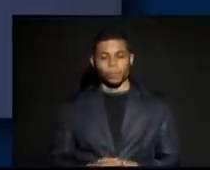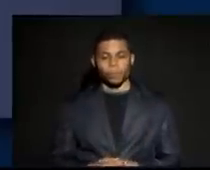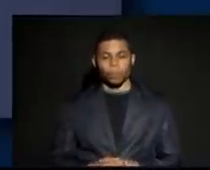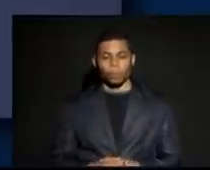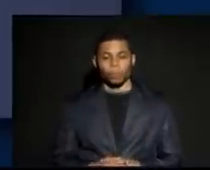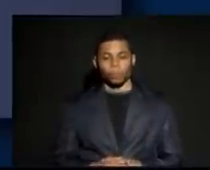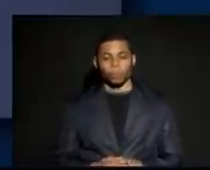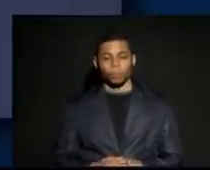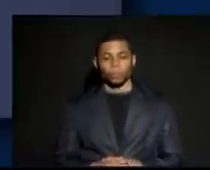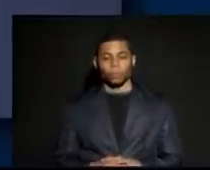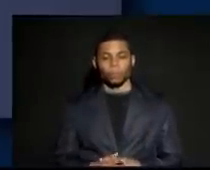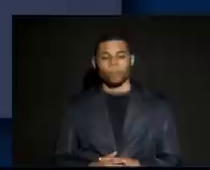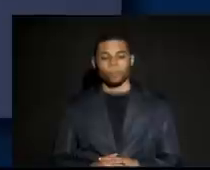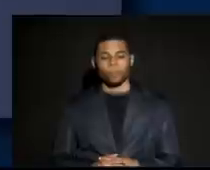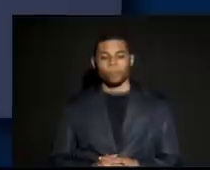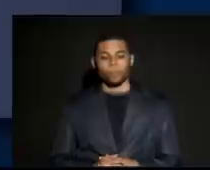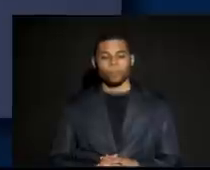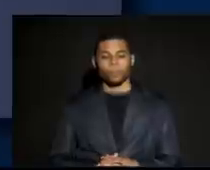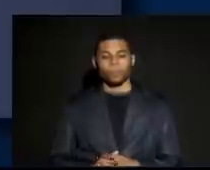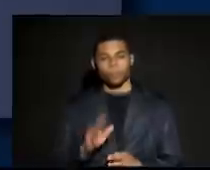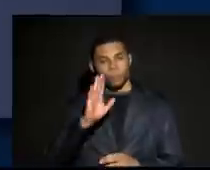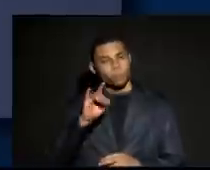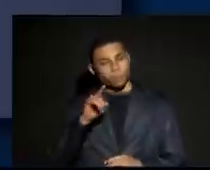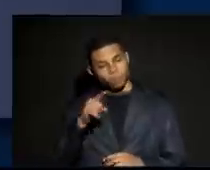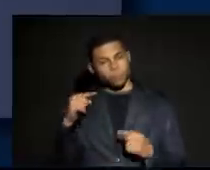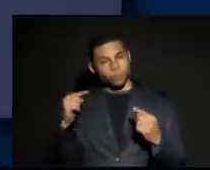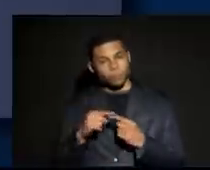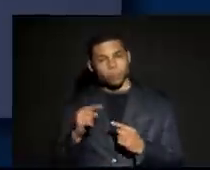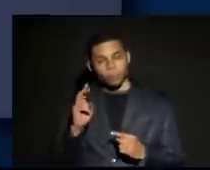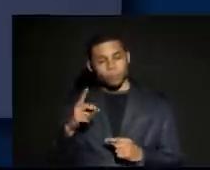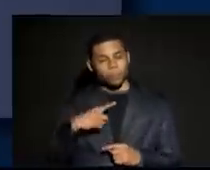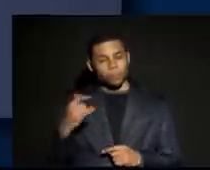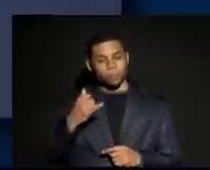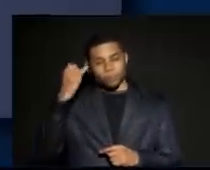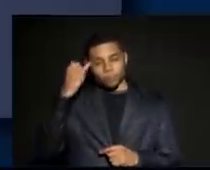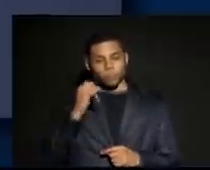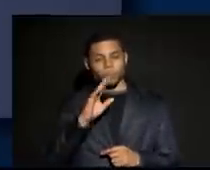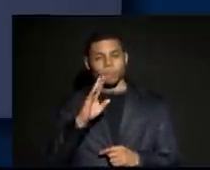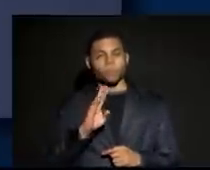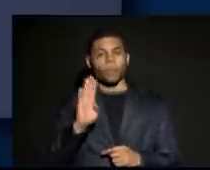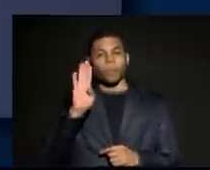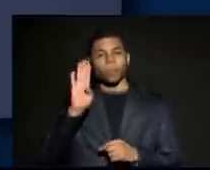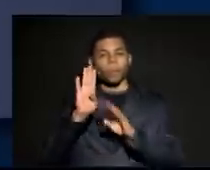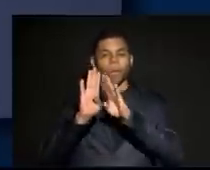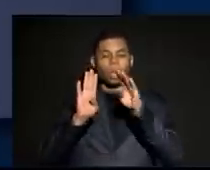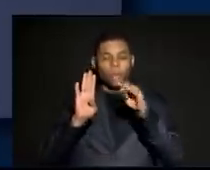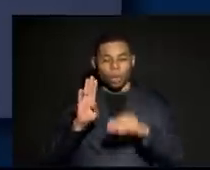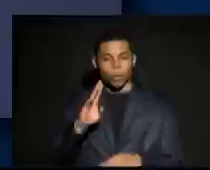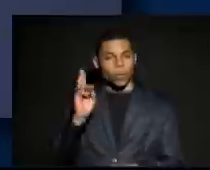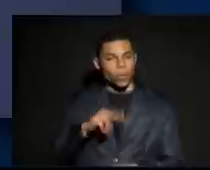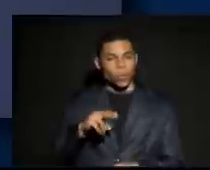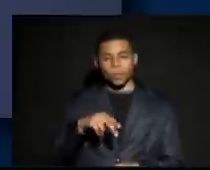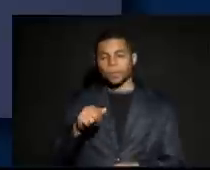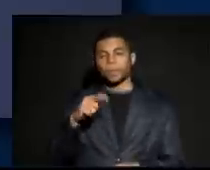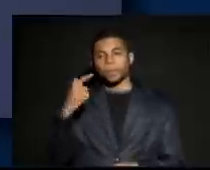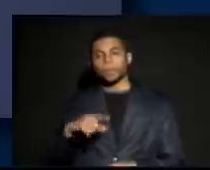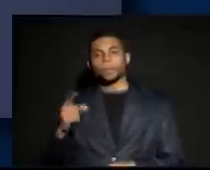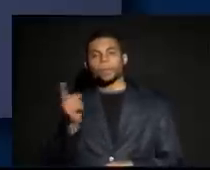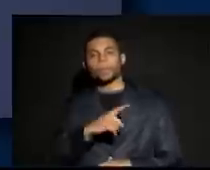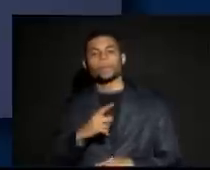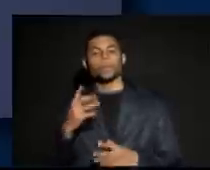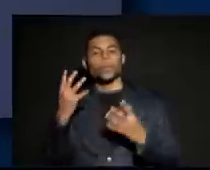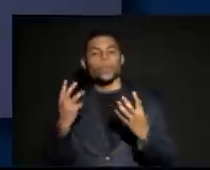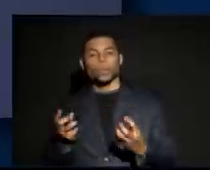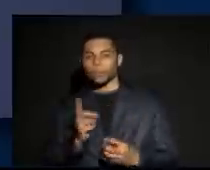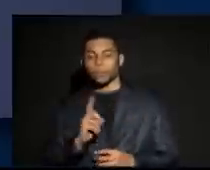eu tô achando que essa combinação de fatores uma pequena alta de juros a bolsa não cai nunca a economia nos aquece